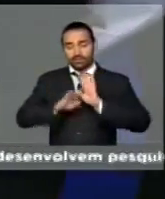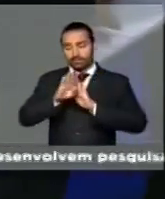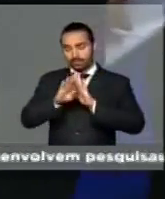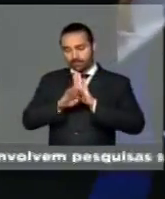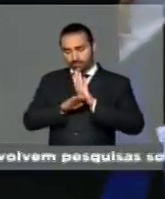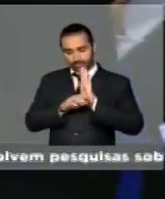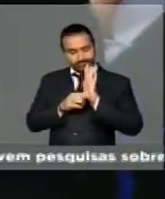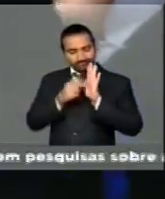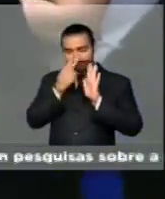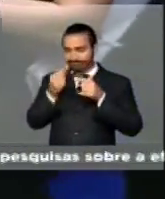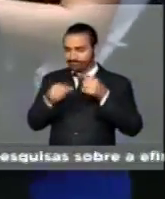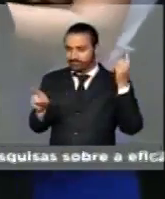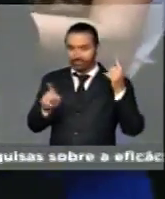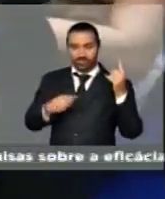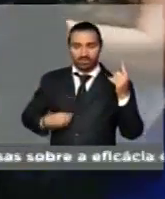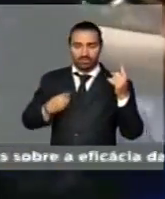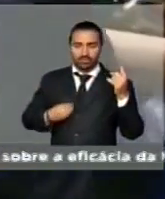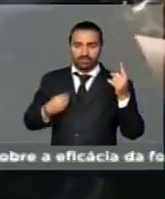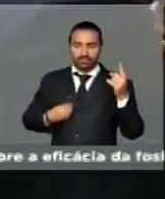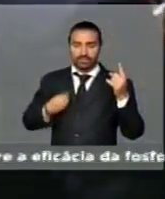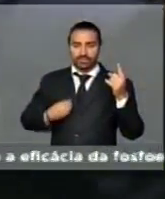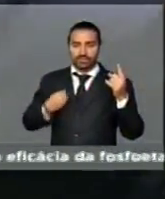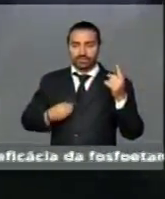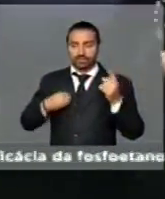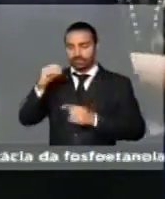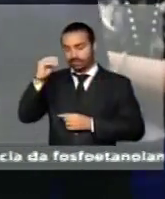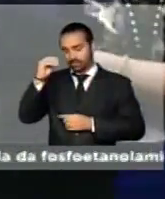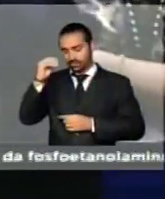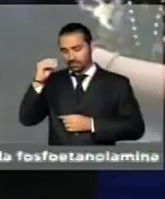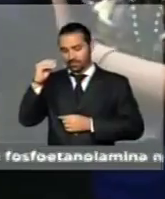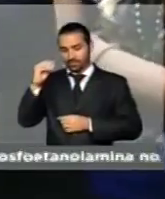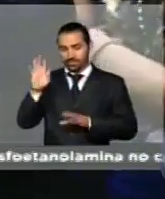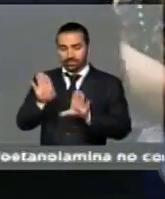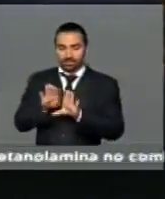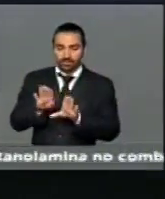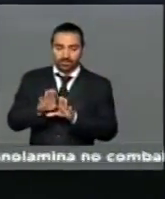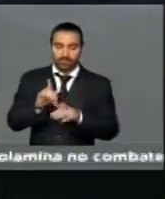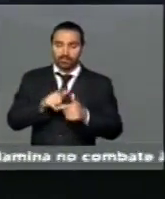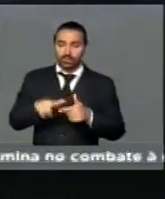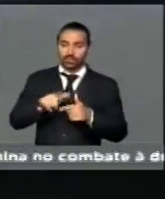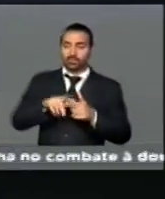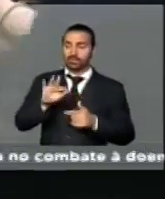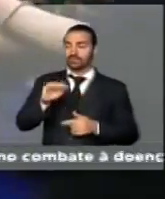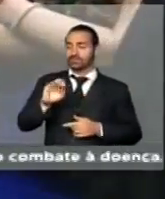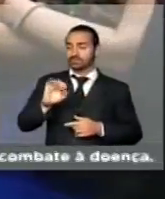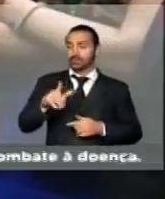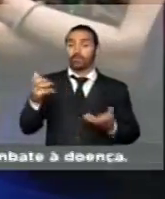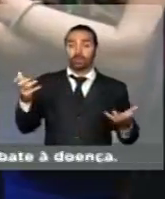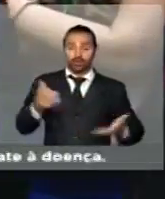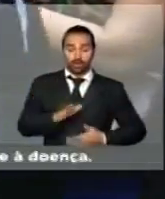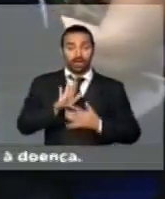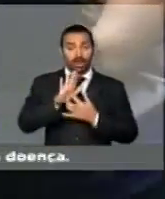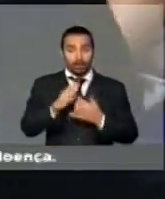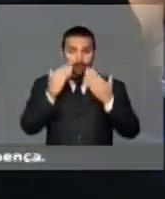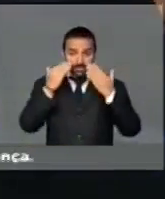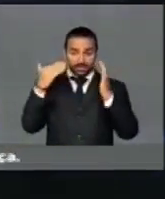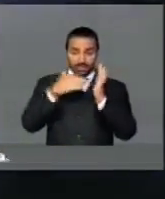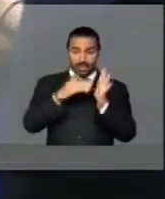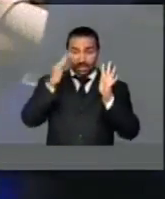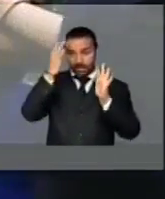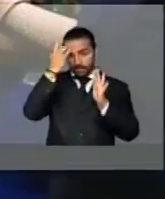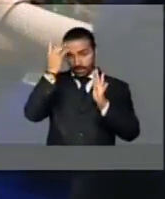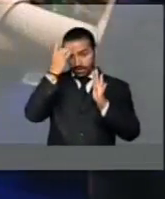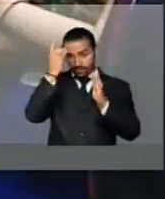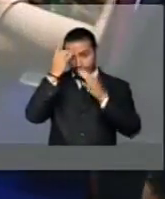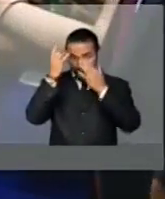adverso, inclusive, com a situação que o país está vivendo e a própria parte fiscal do governo. Porque ele quer que a gente apresente as emendas até amanhã, dentro